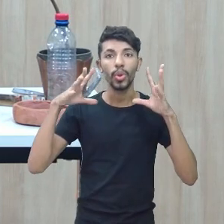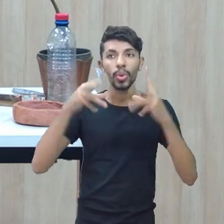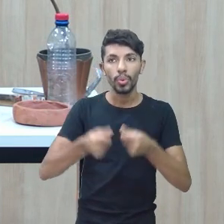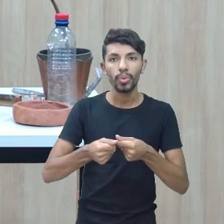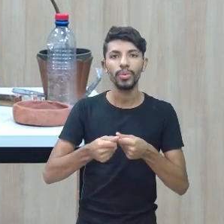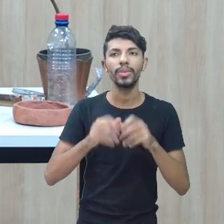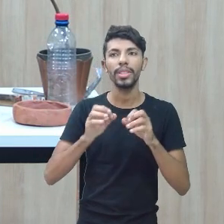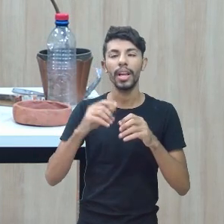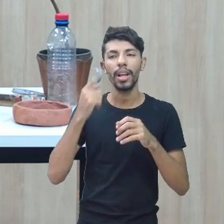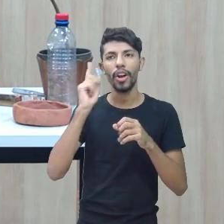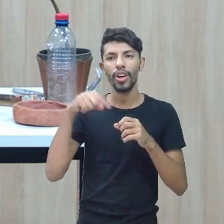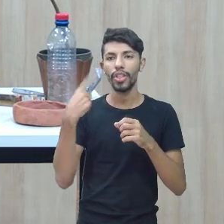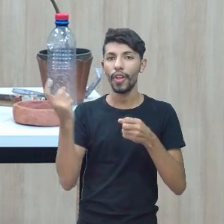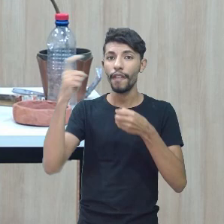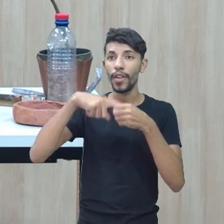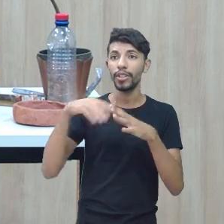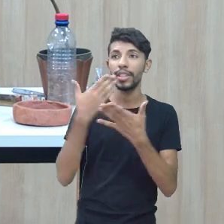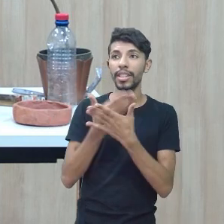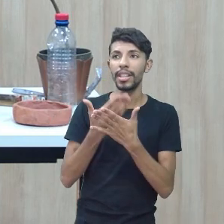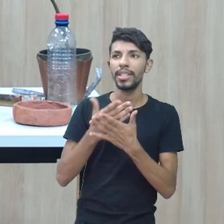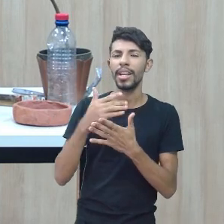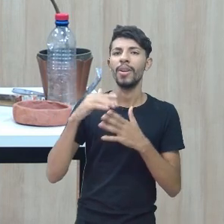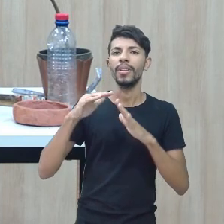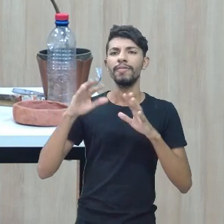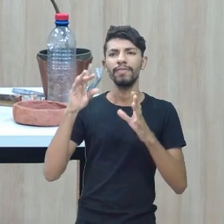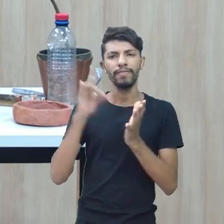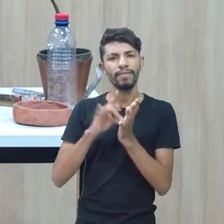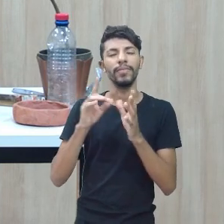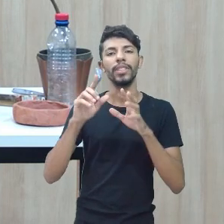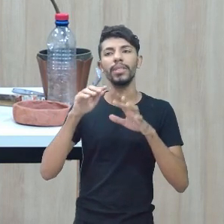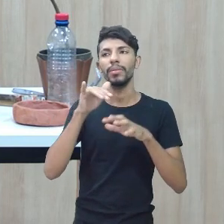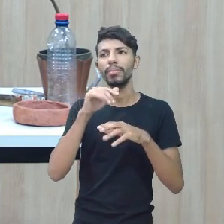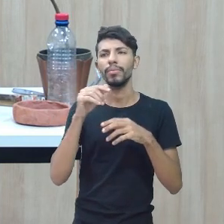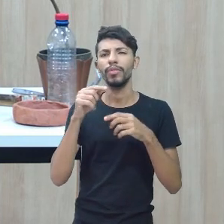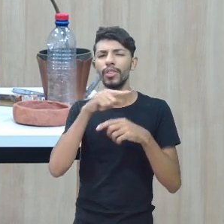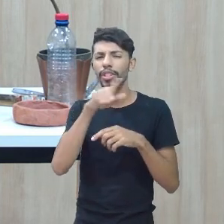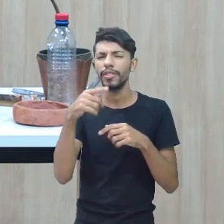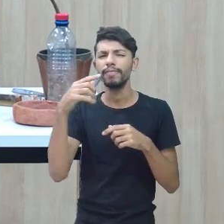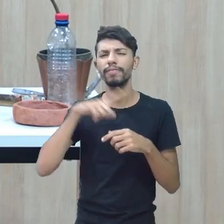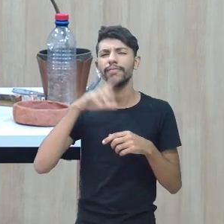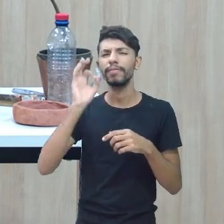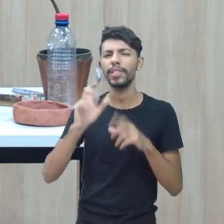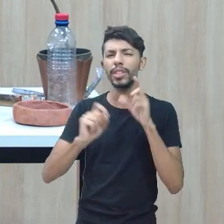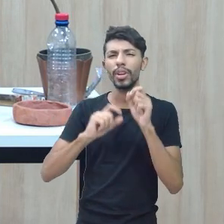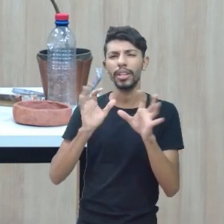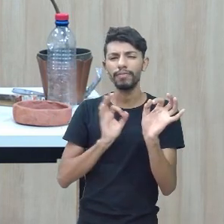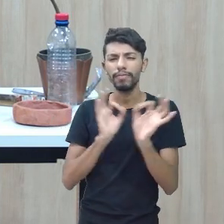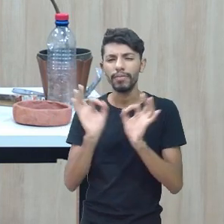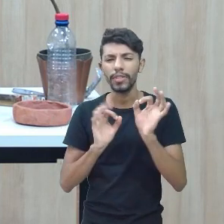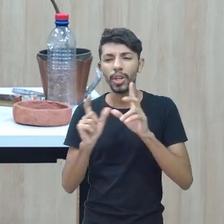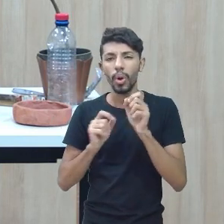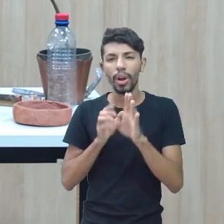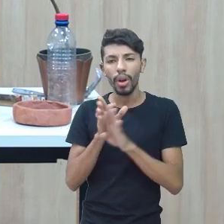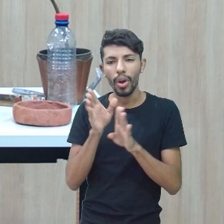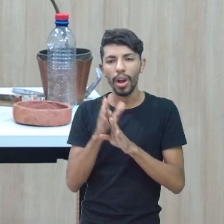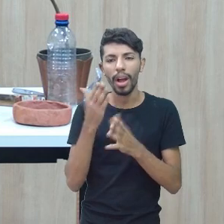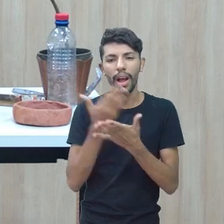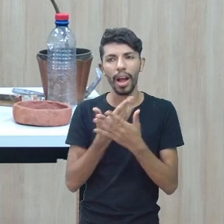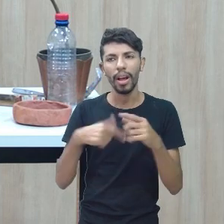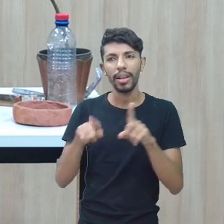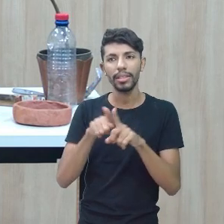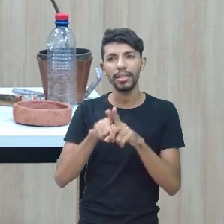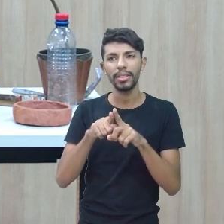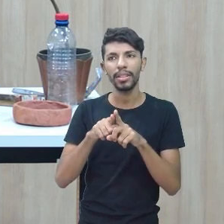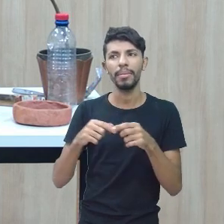aulas agora. Vocês estão, com certeza, engrenando essa questão de orientação das aulas, orientação das tarefas,